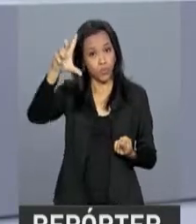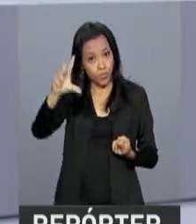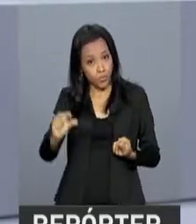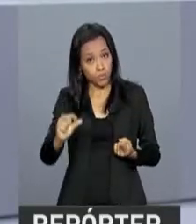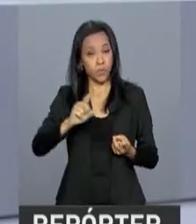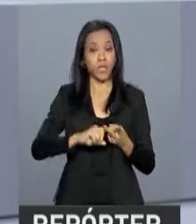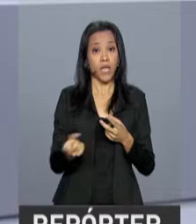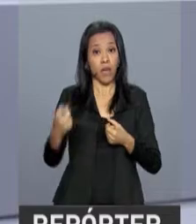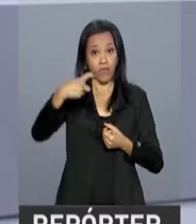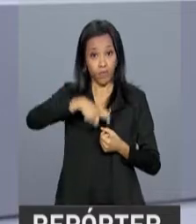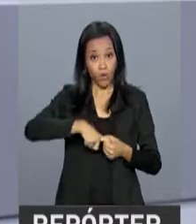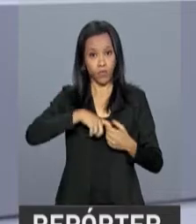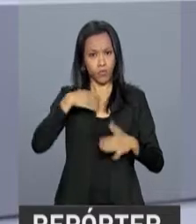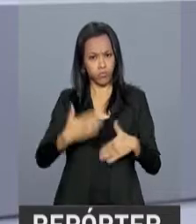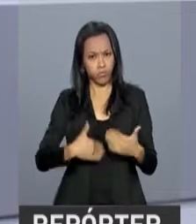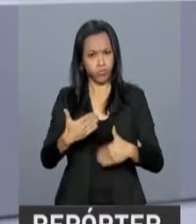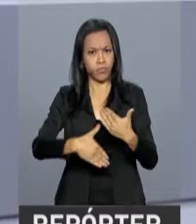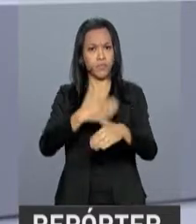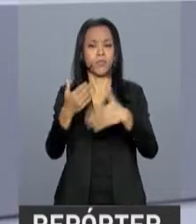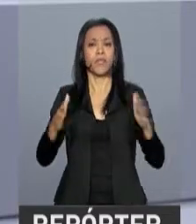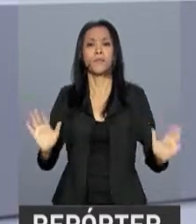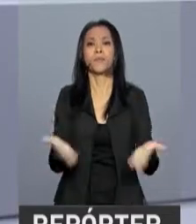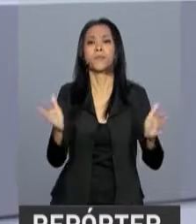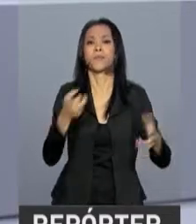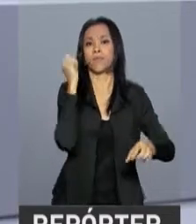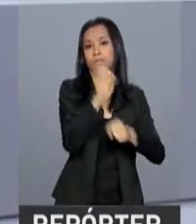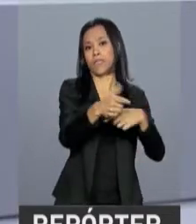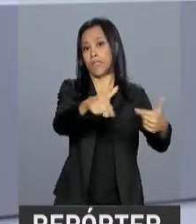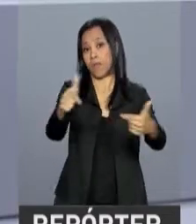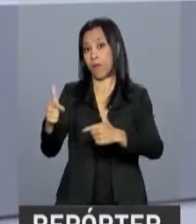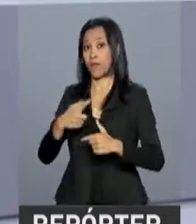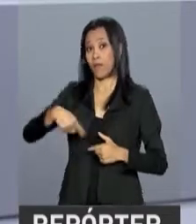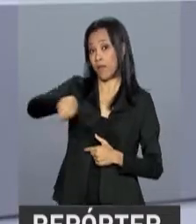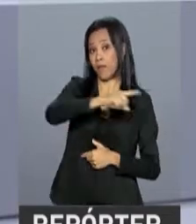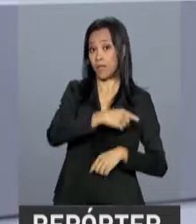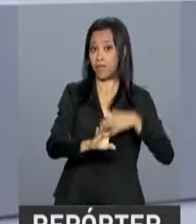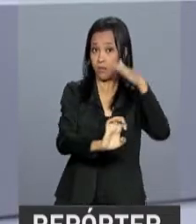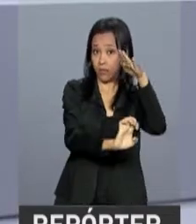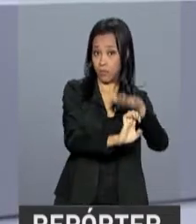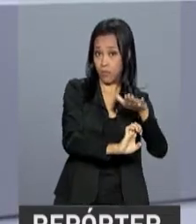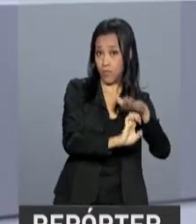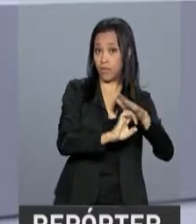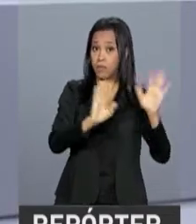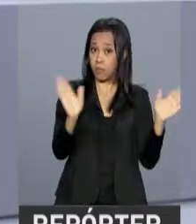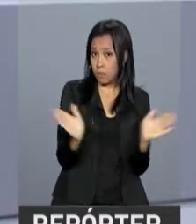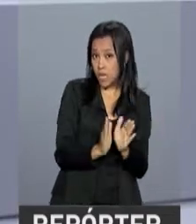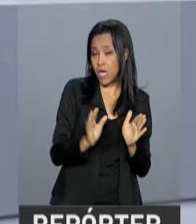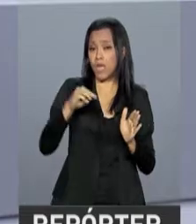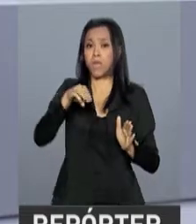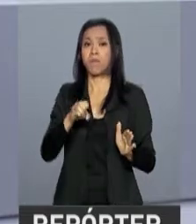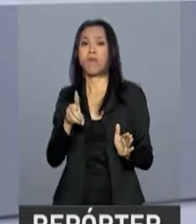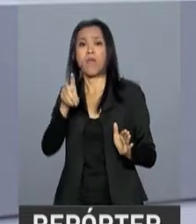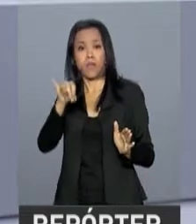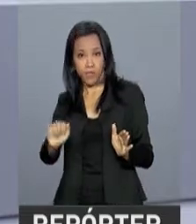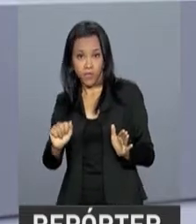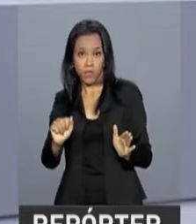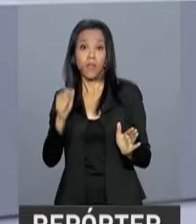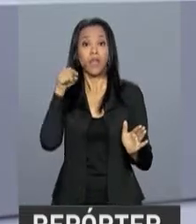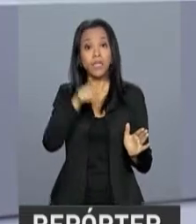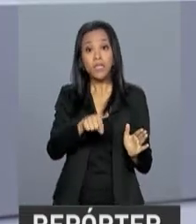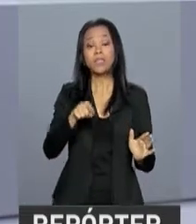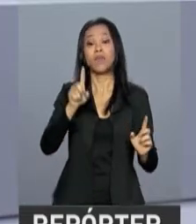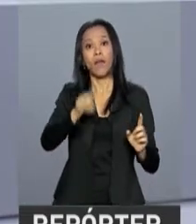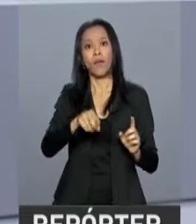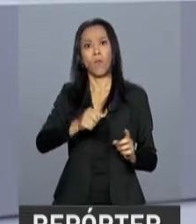tem impulsionado a geração de empregos entre as pequenas e médias empresas no brasil os pequenos negócios respondem por